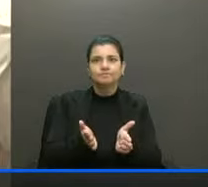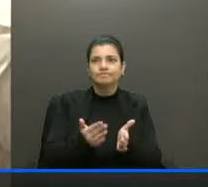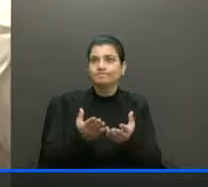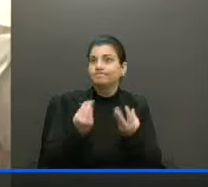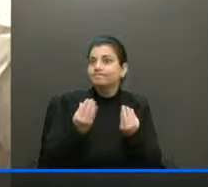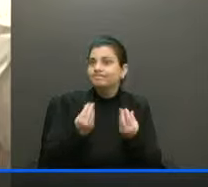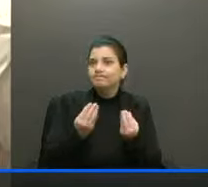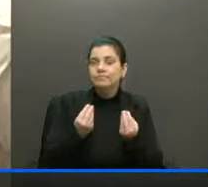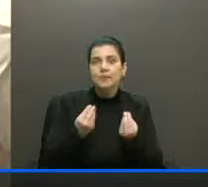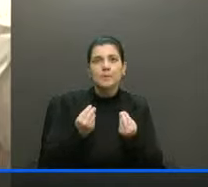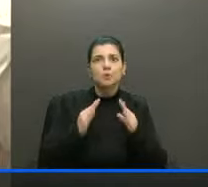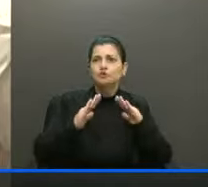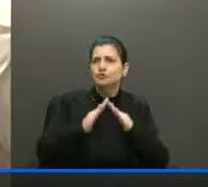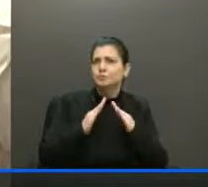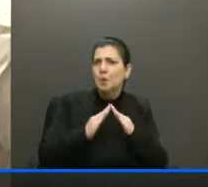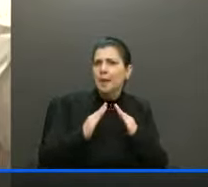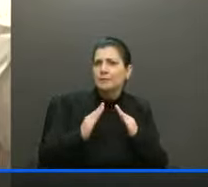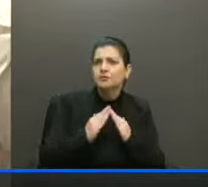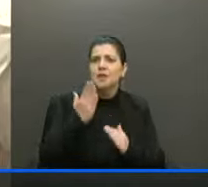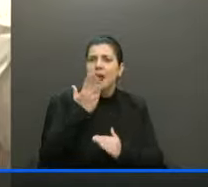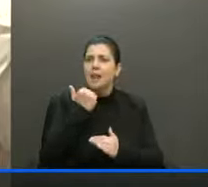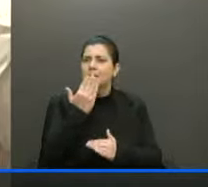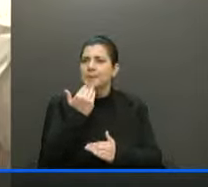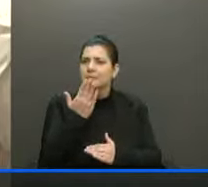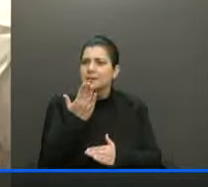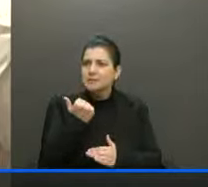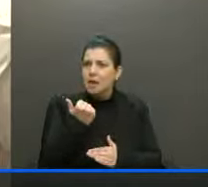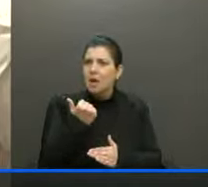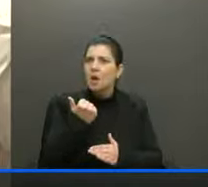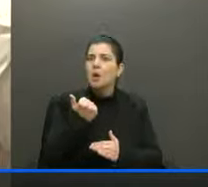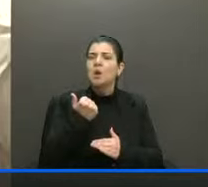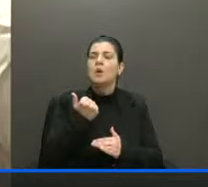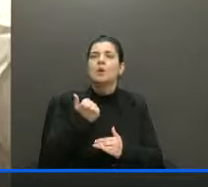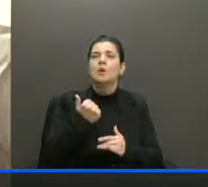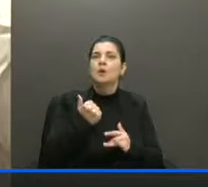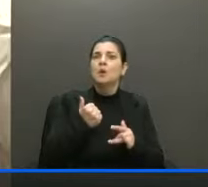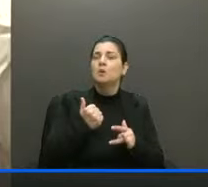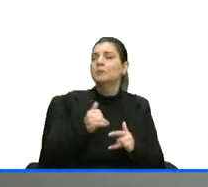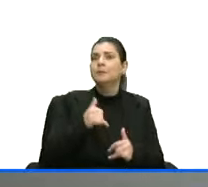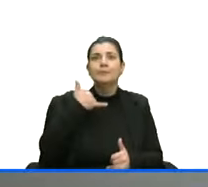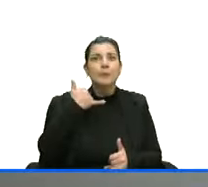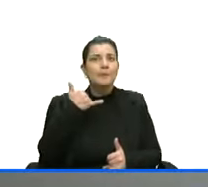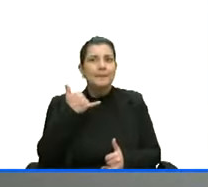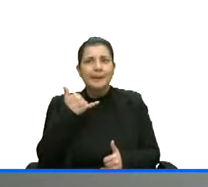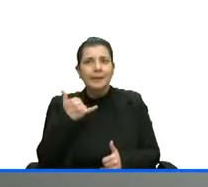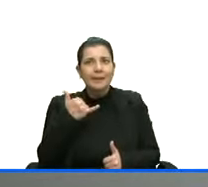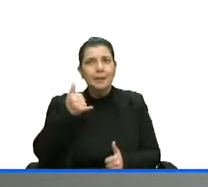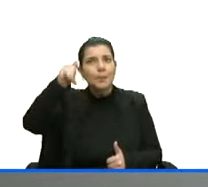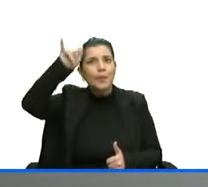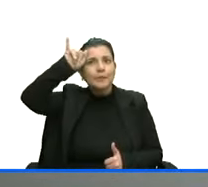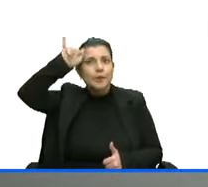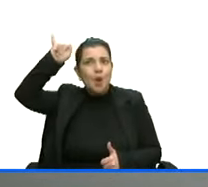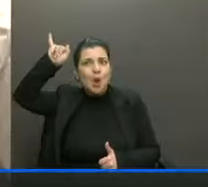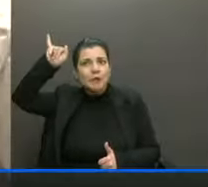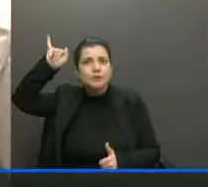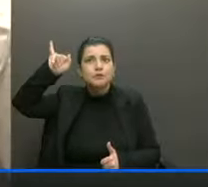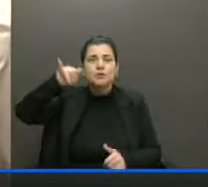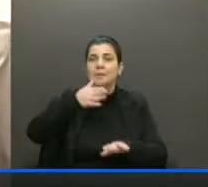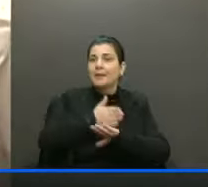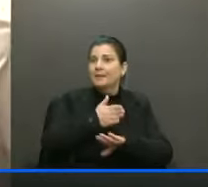extremas, assim, às vezes de moradia, de alimentação, e aí falar a ter um aparelho celular Android para entrar e fazer um acesso